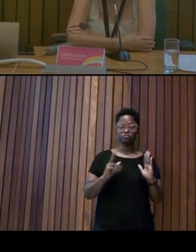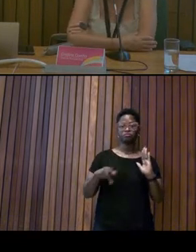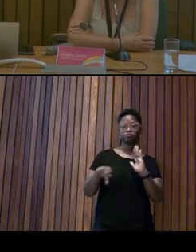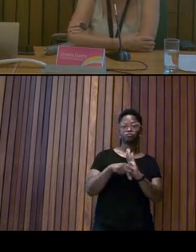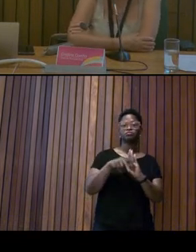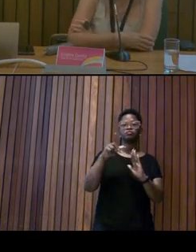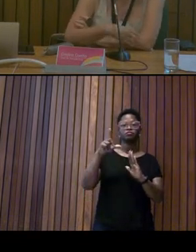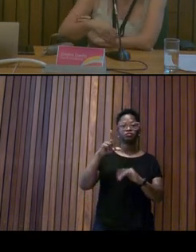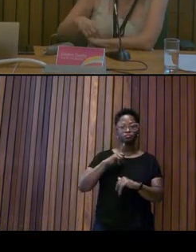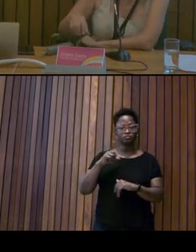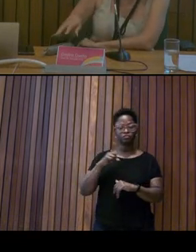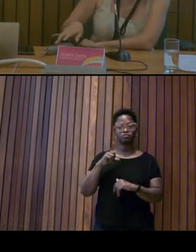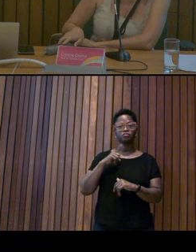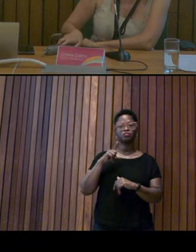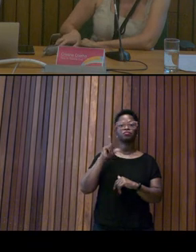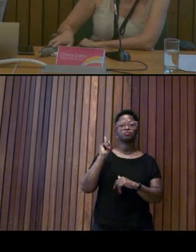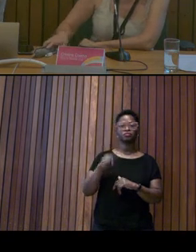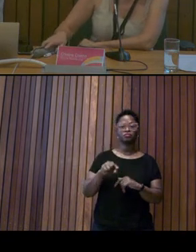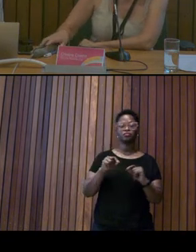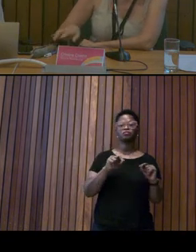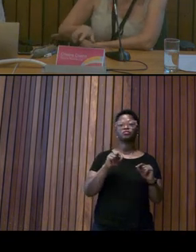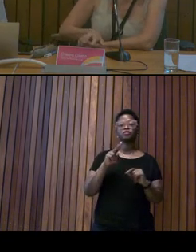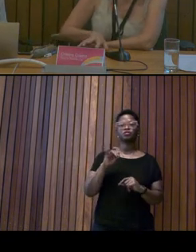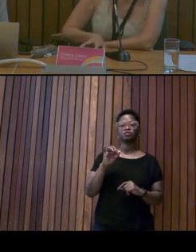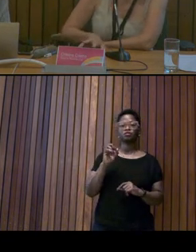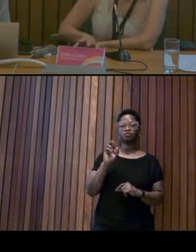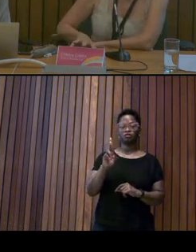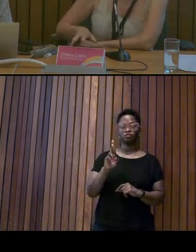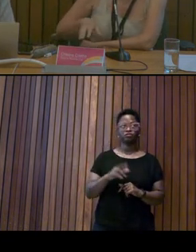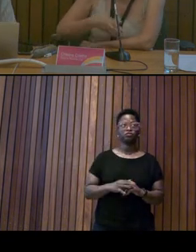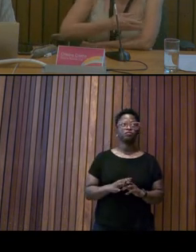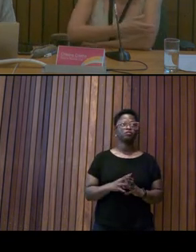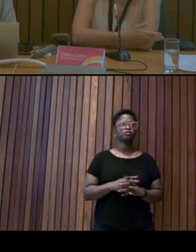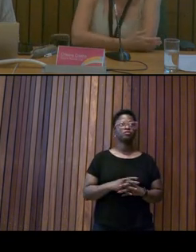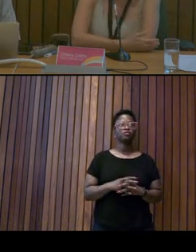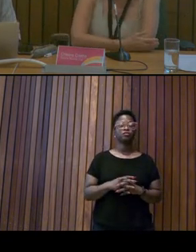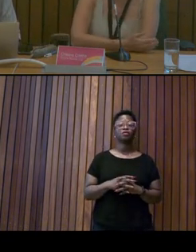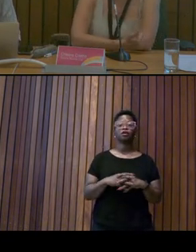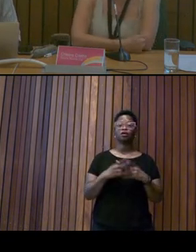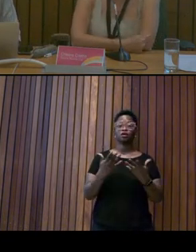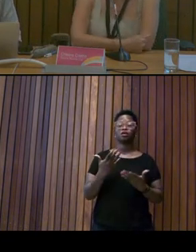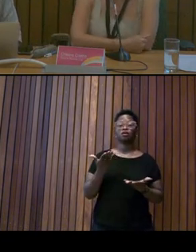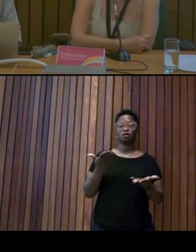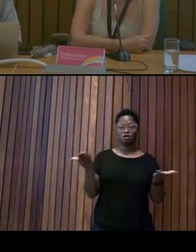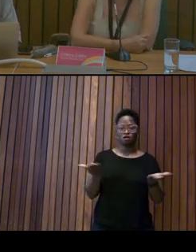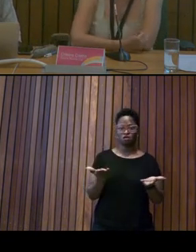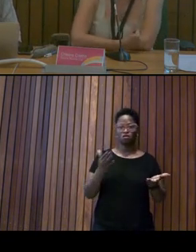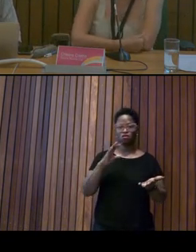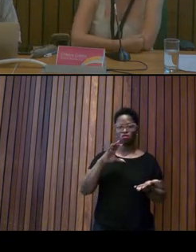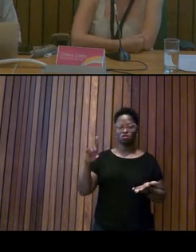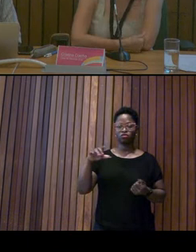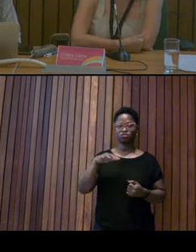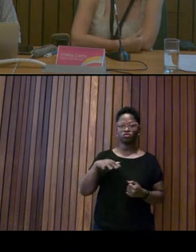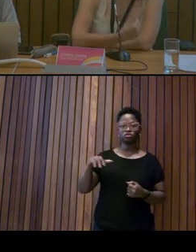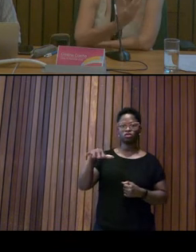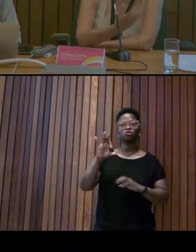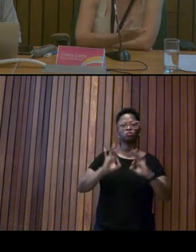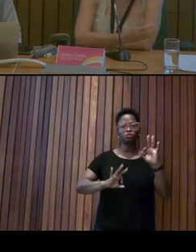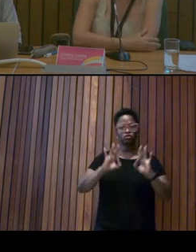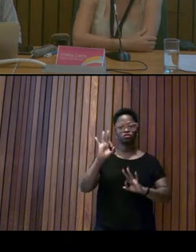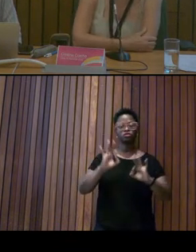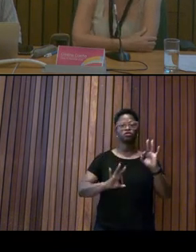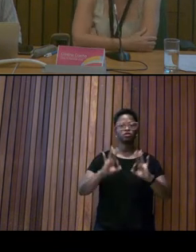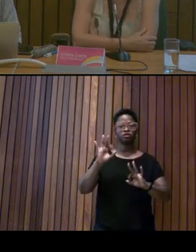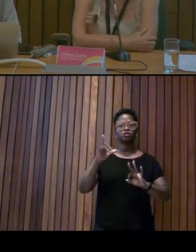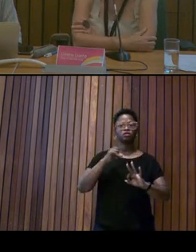a gente teve também a captação de Vitor Kruter. Como o Diego falou, atualmente a coordenação geral desse projeto está